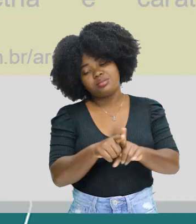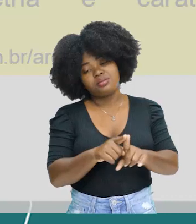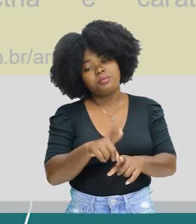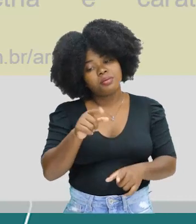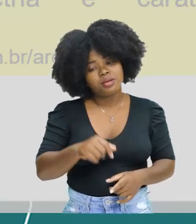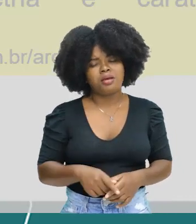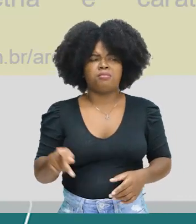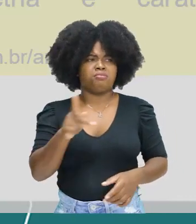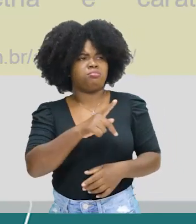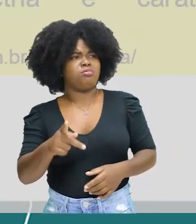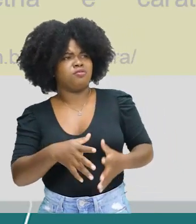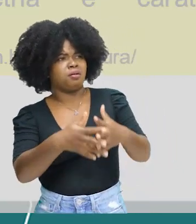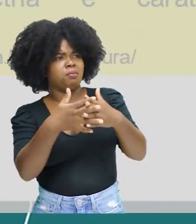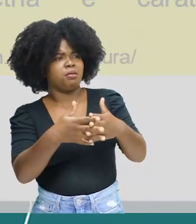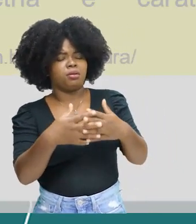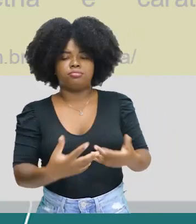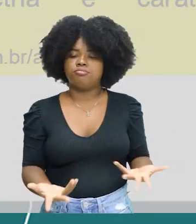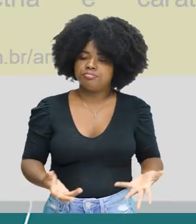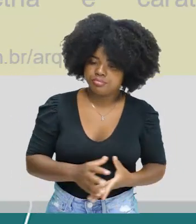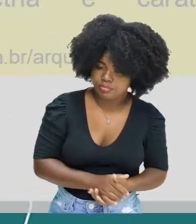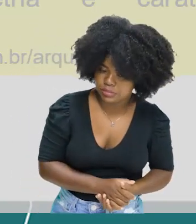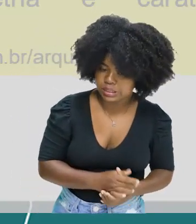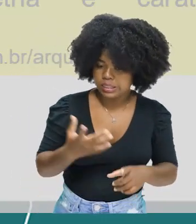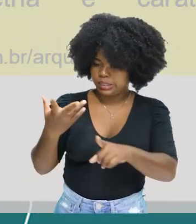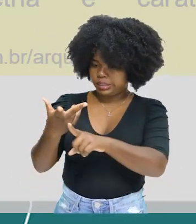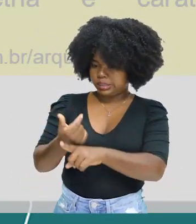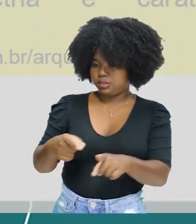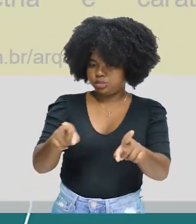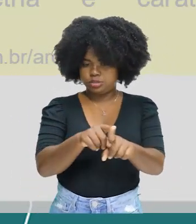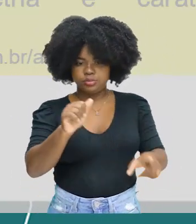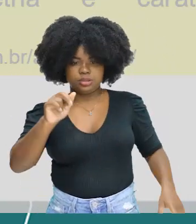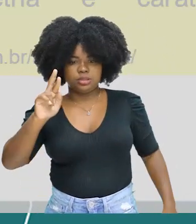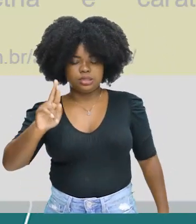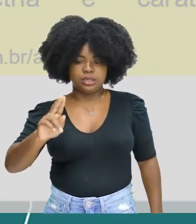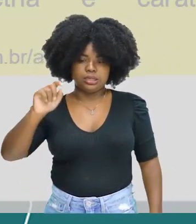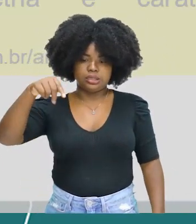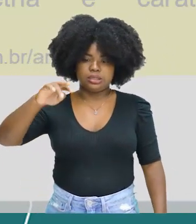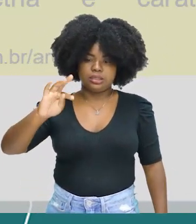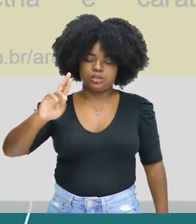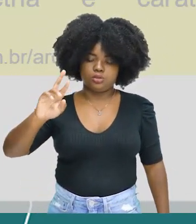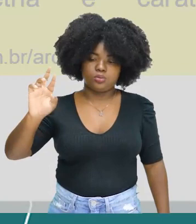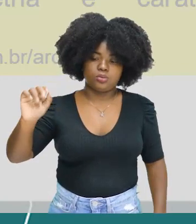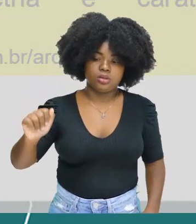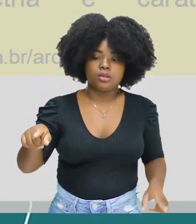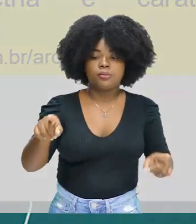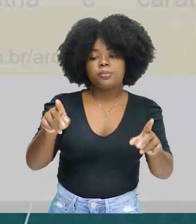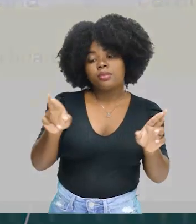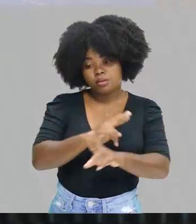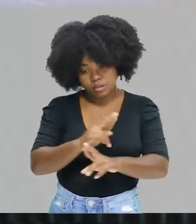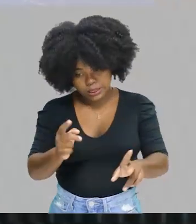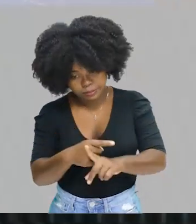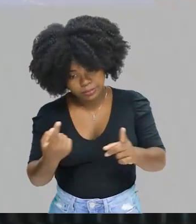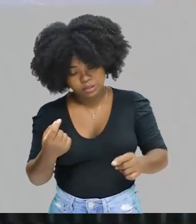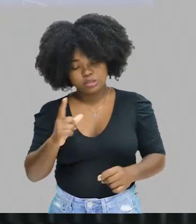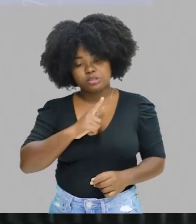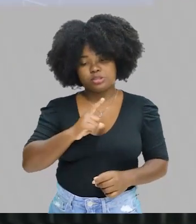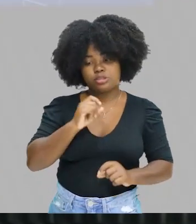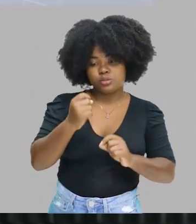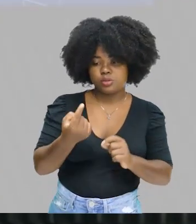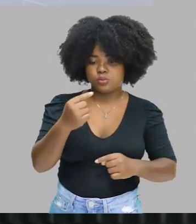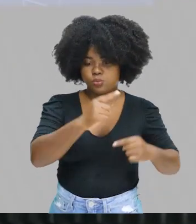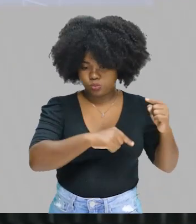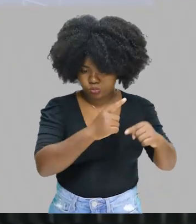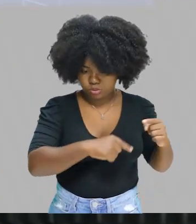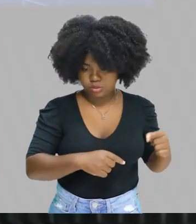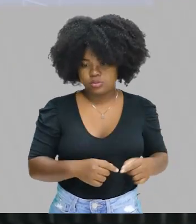Professor, buguei agora. Bom, a arte e a arquitetura elas estão relacionadas, só que você tem um objeto, uma estrutura que funcione, como é o